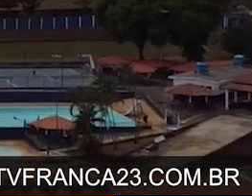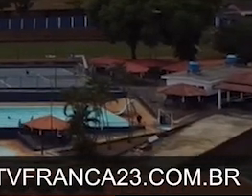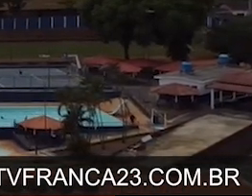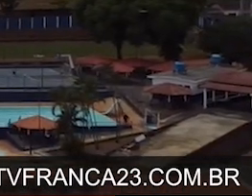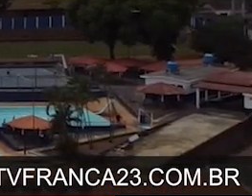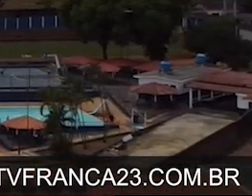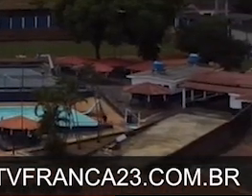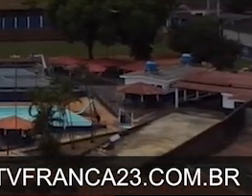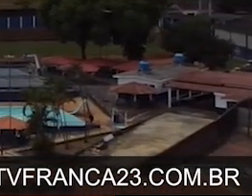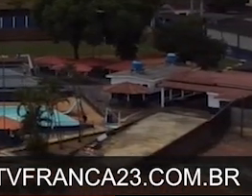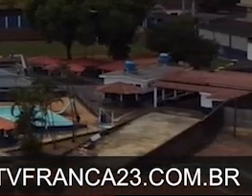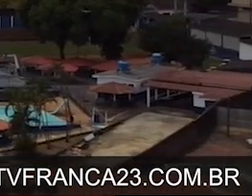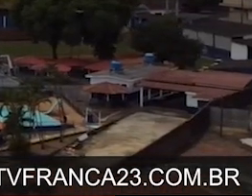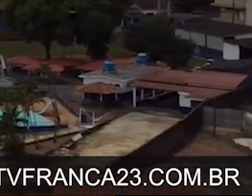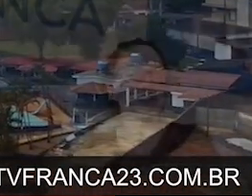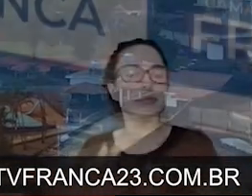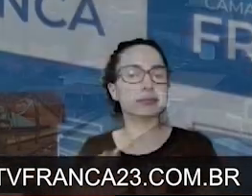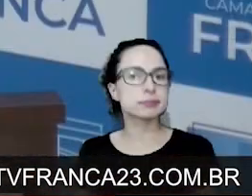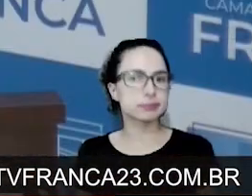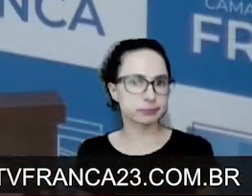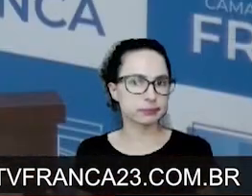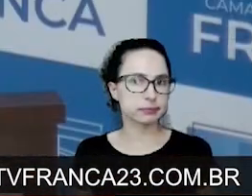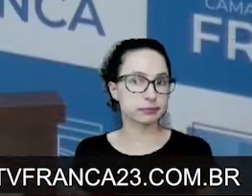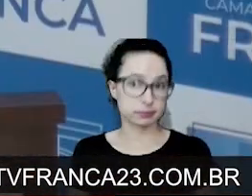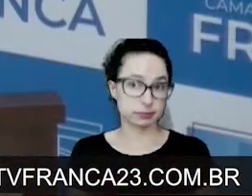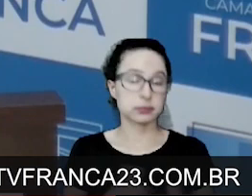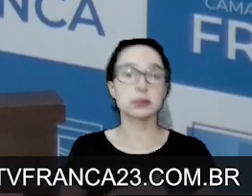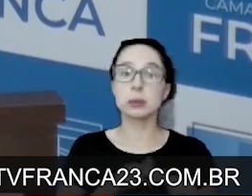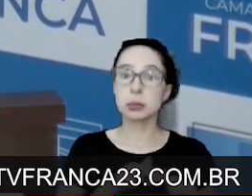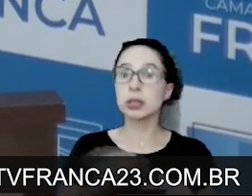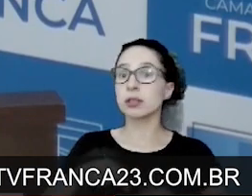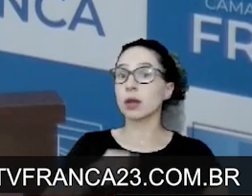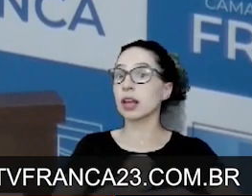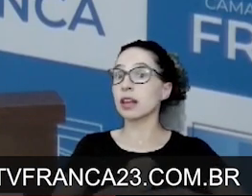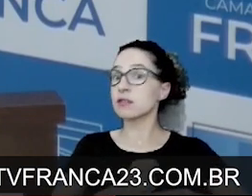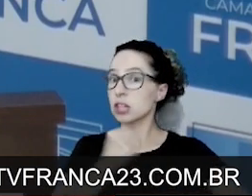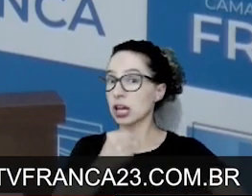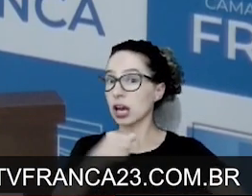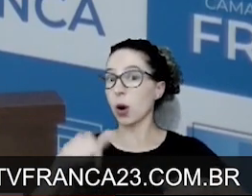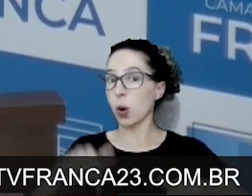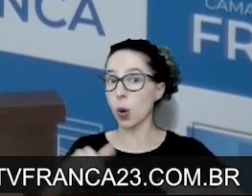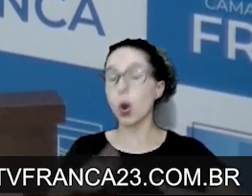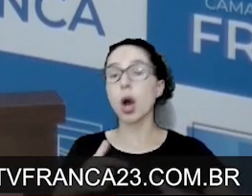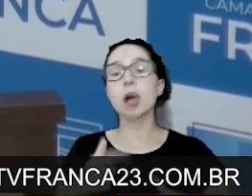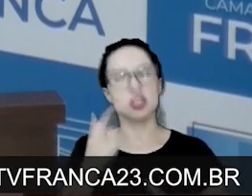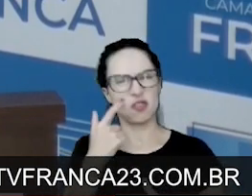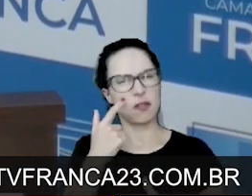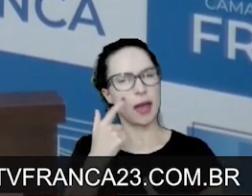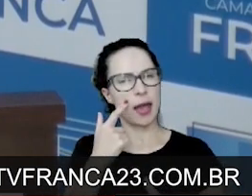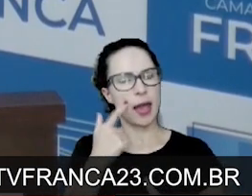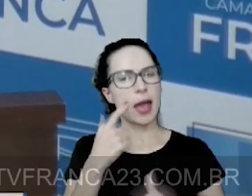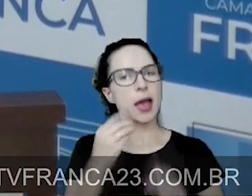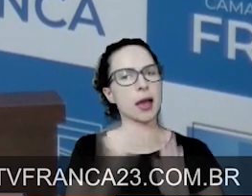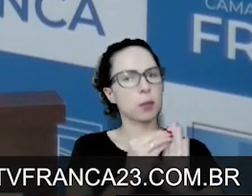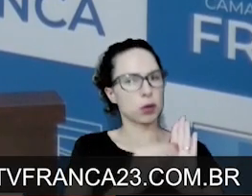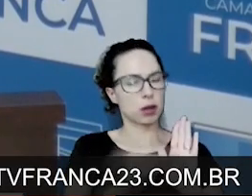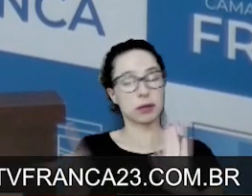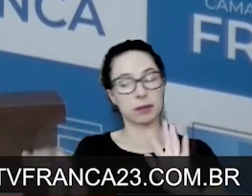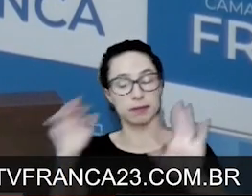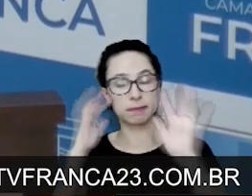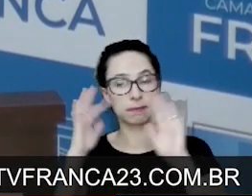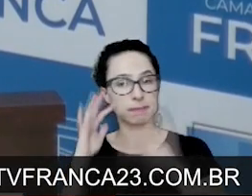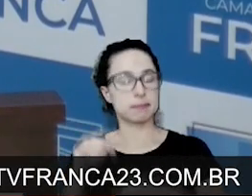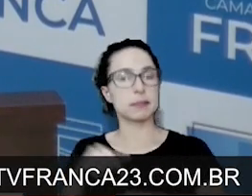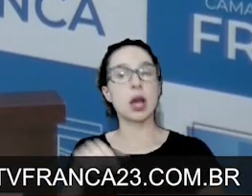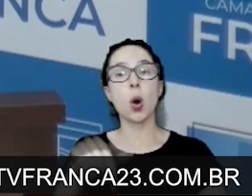falar sobre esse assunto. Veja só. A cidade de Franca hoje, alguns números para vocês terem e pensar bastante. Ela tem